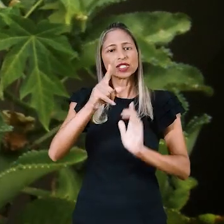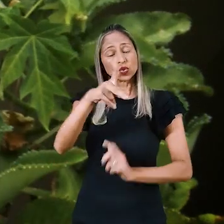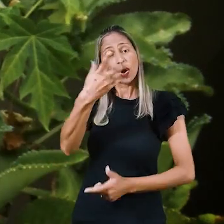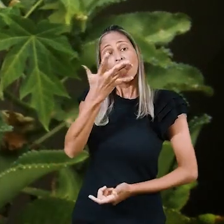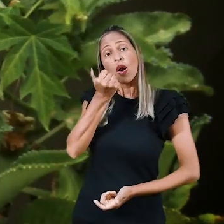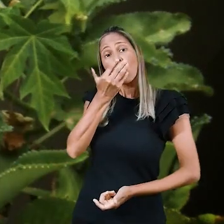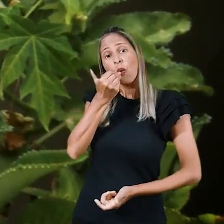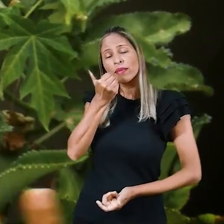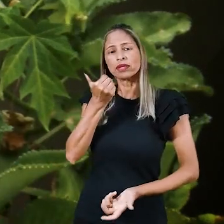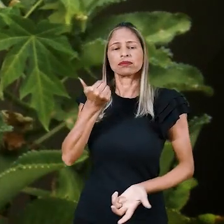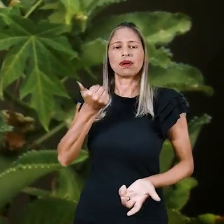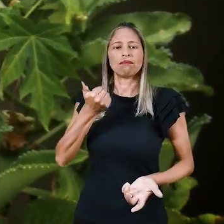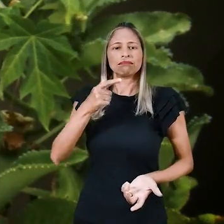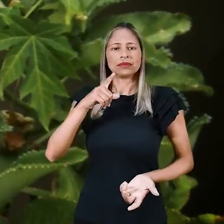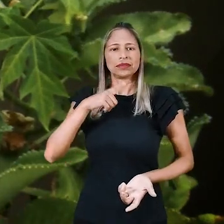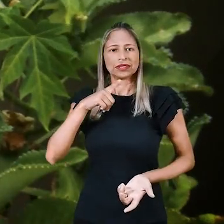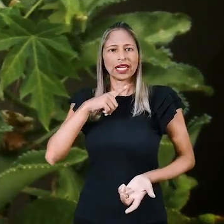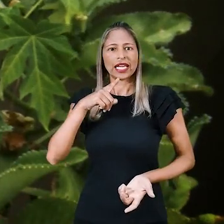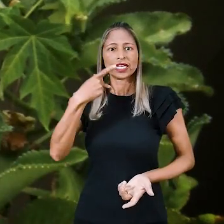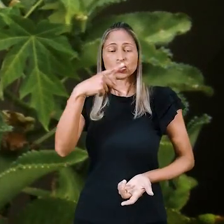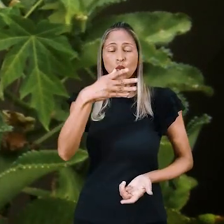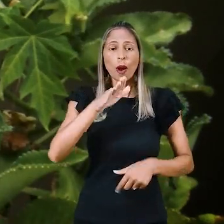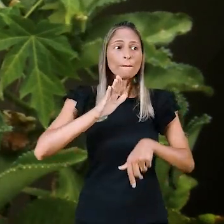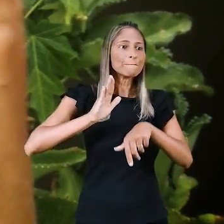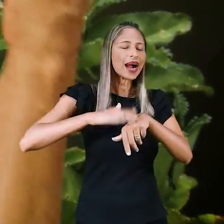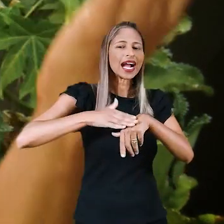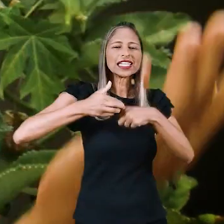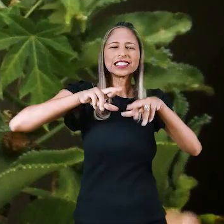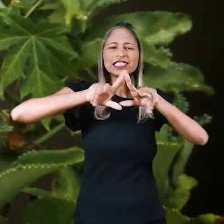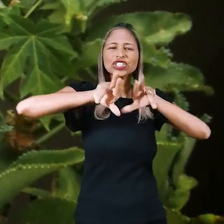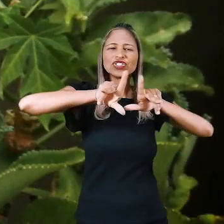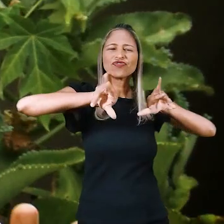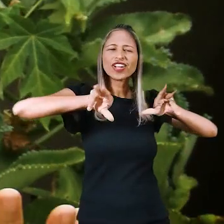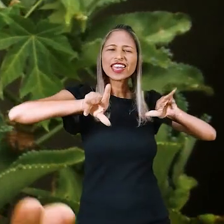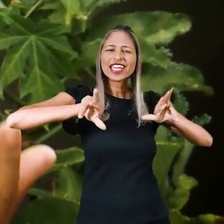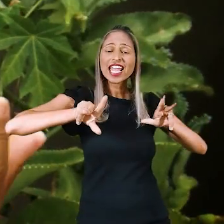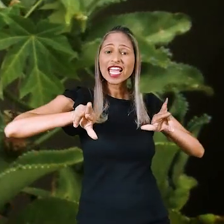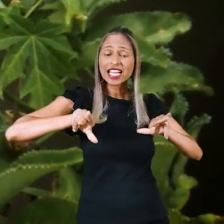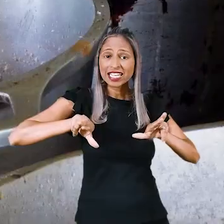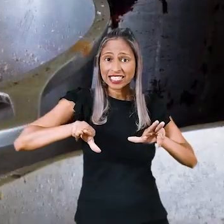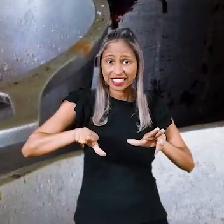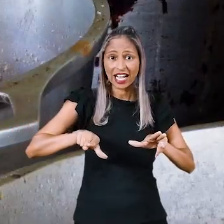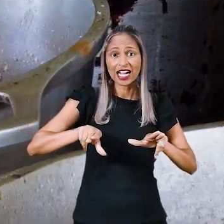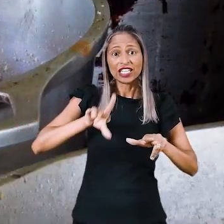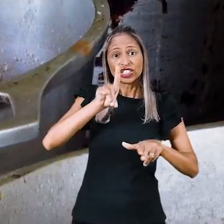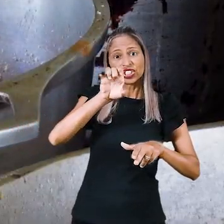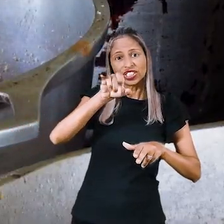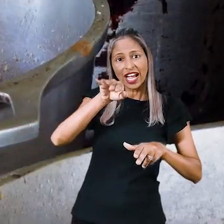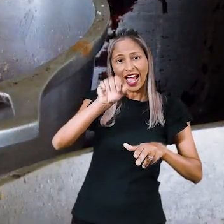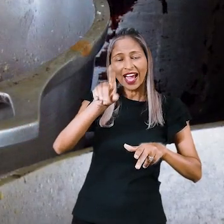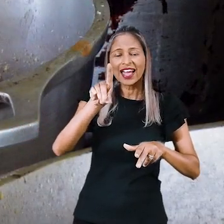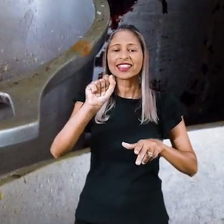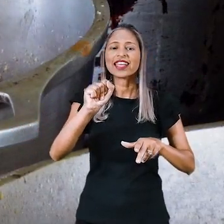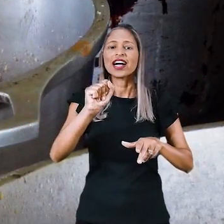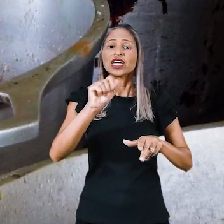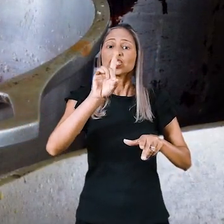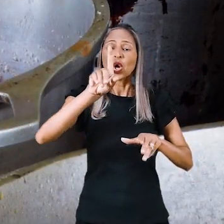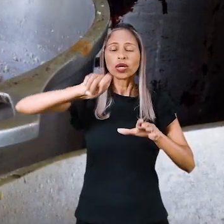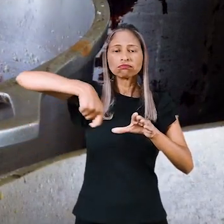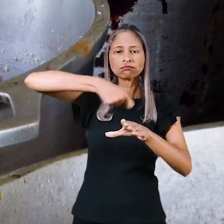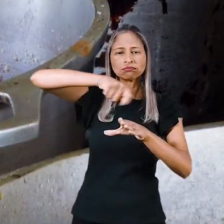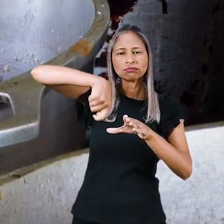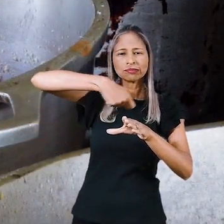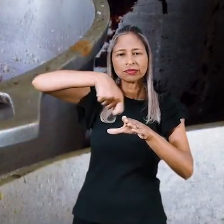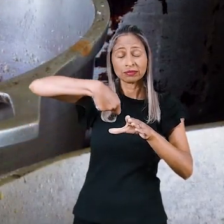a dieta alimentar e dieta na sua mais ampla definição, né? Não é uma dieta do ponto de vista só